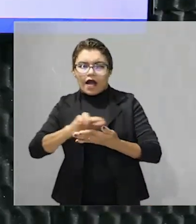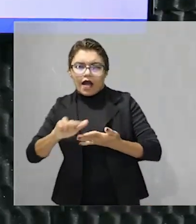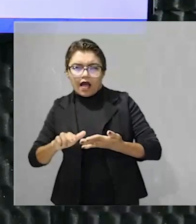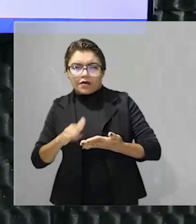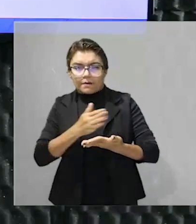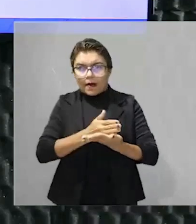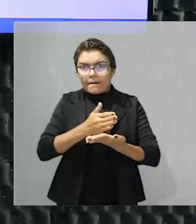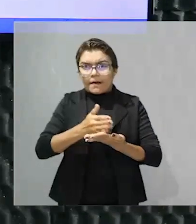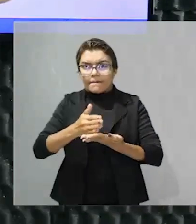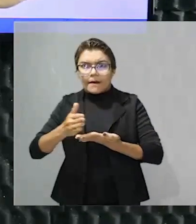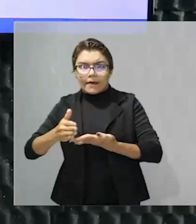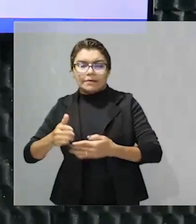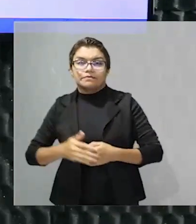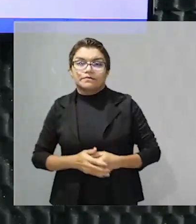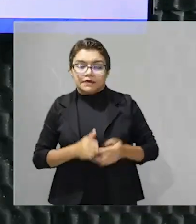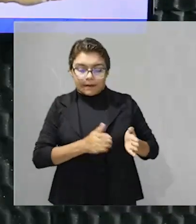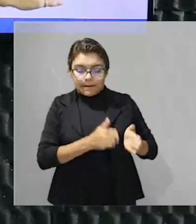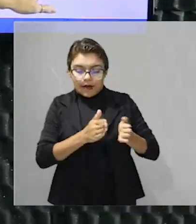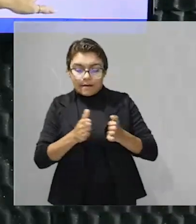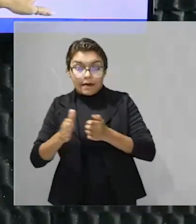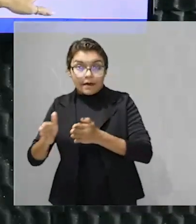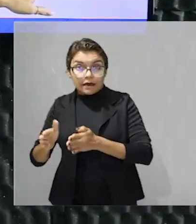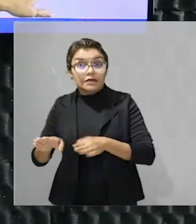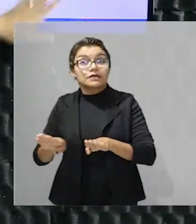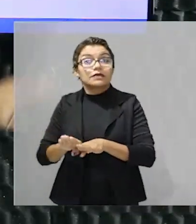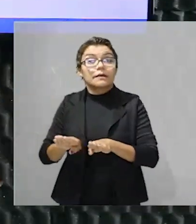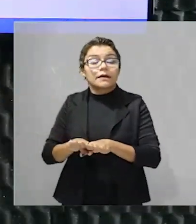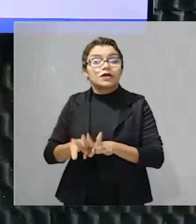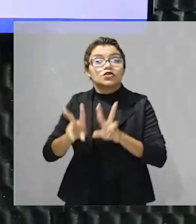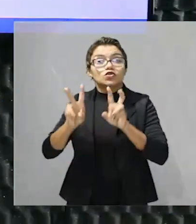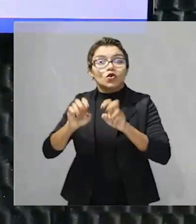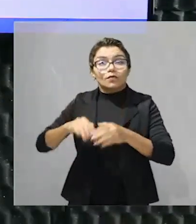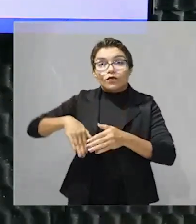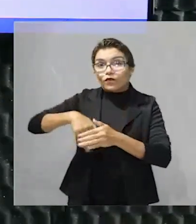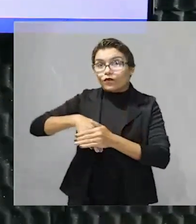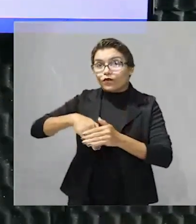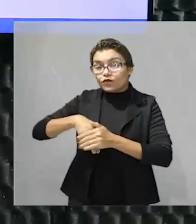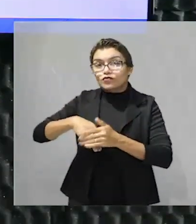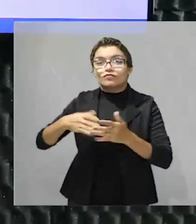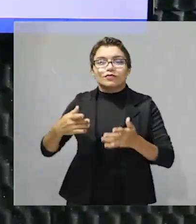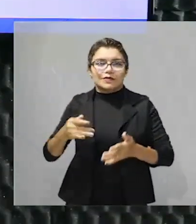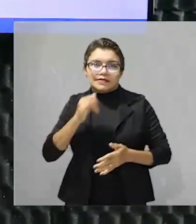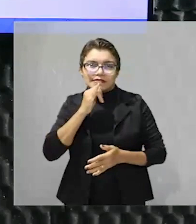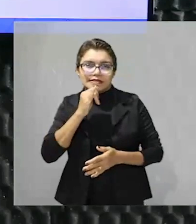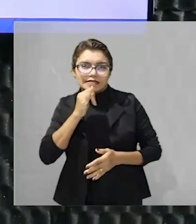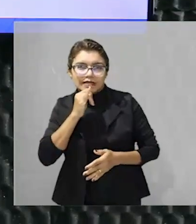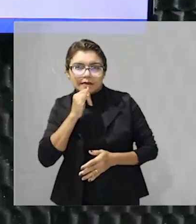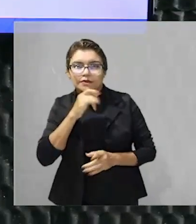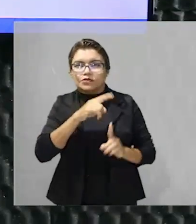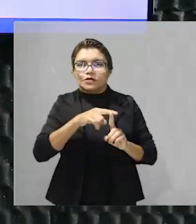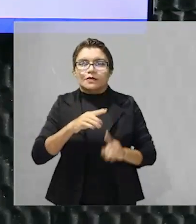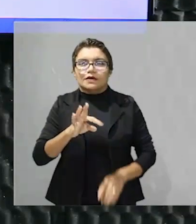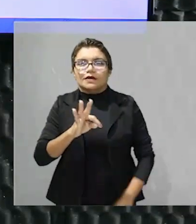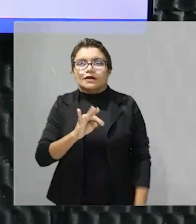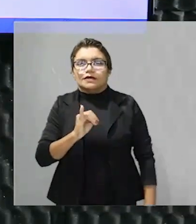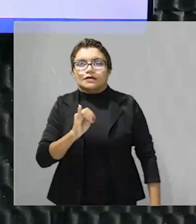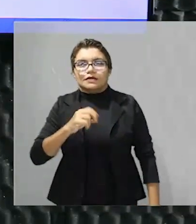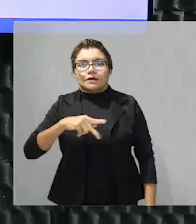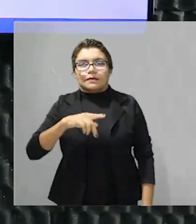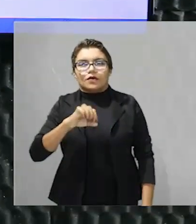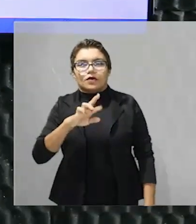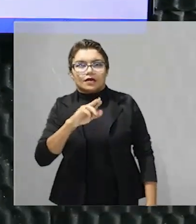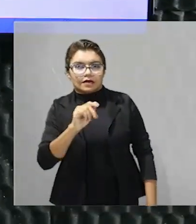também se refere à questão do futebol. Quando você tem as temporadas do futebol americano,